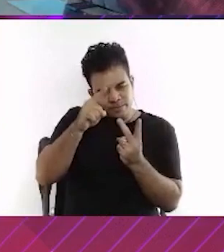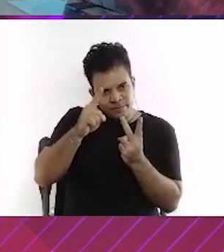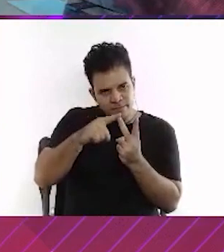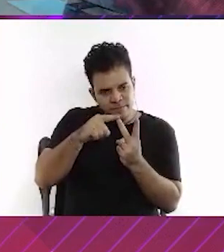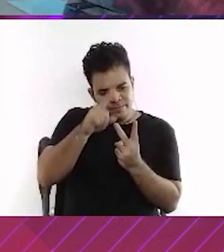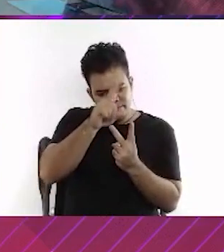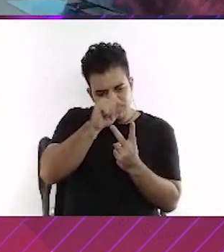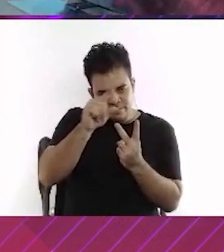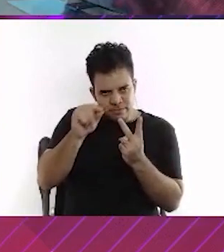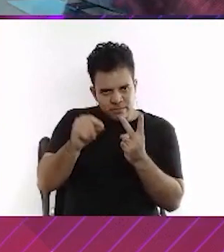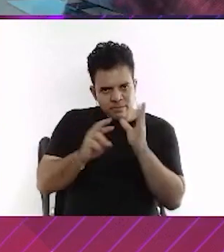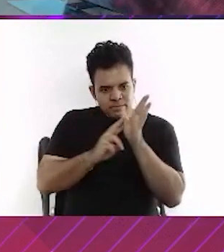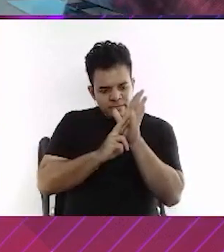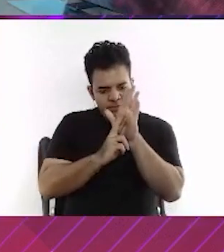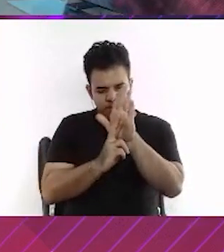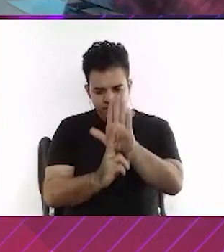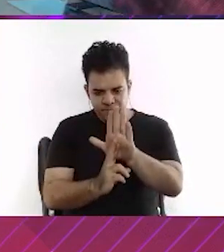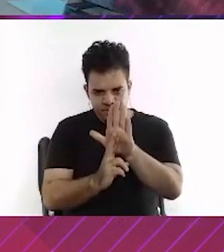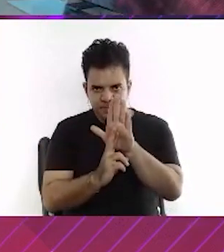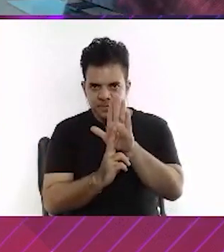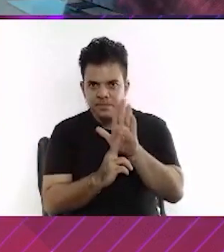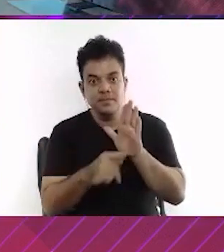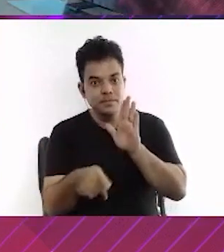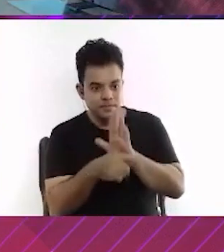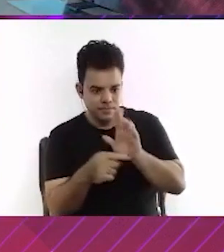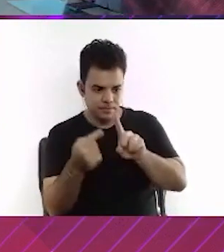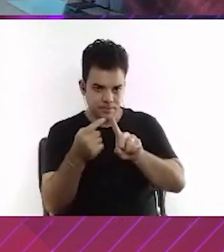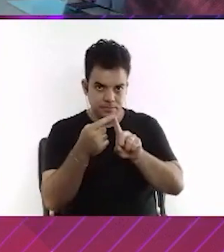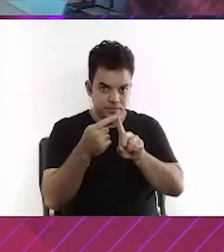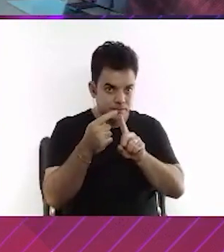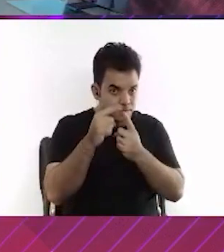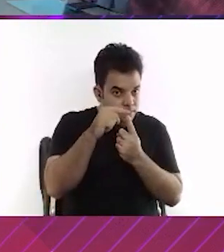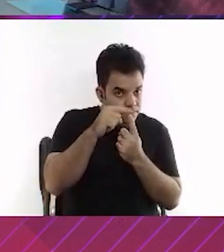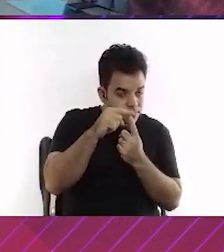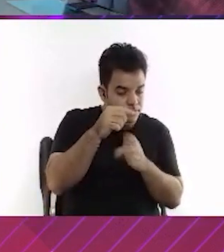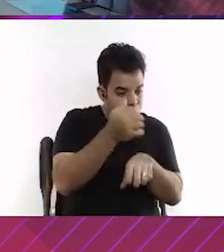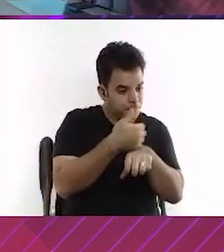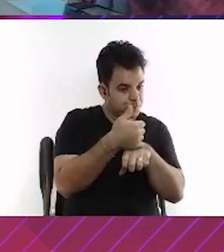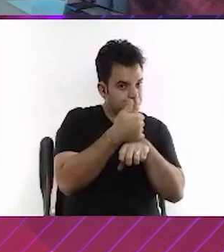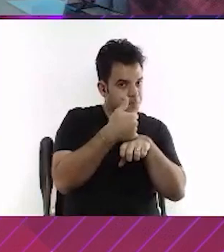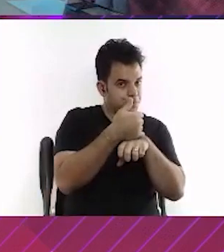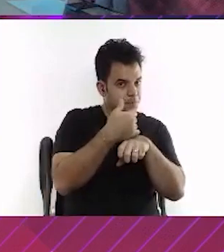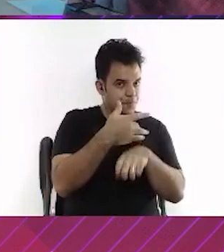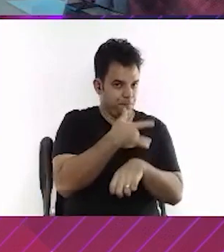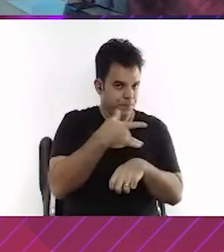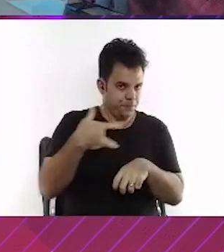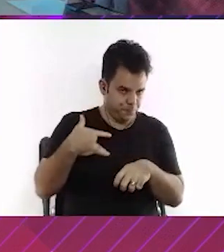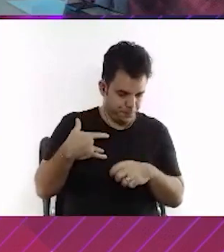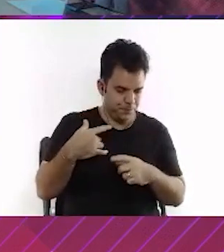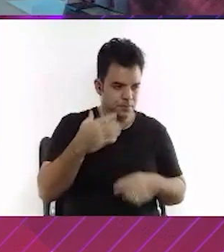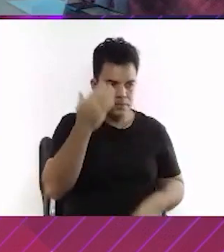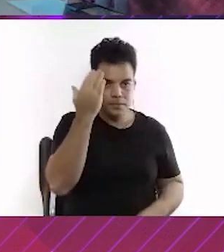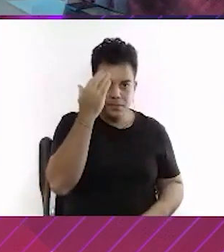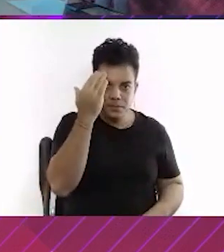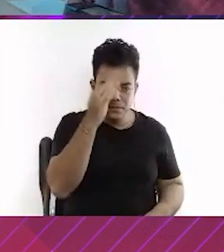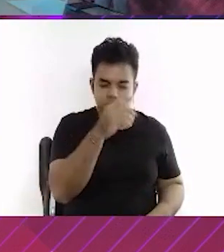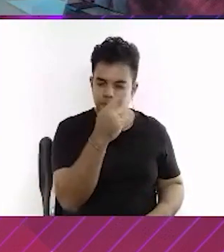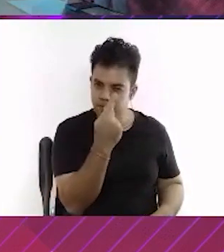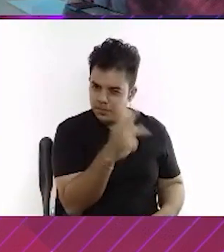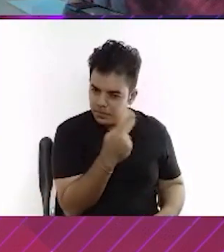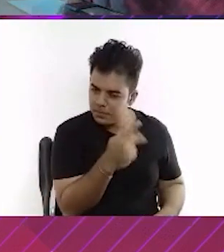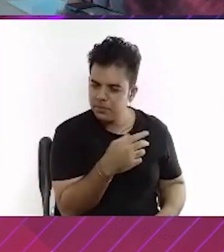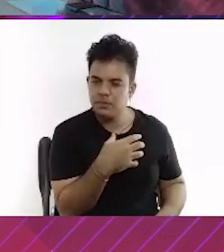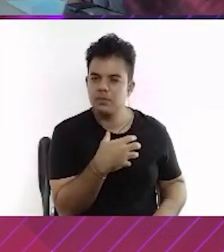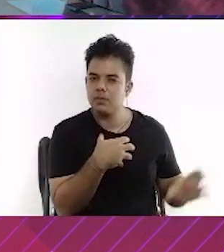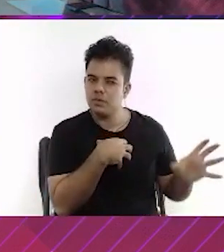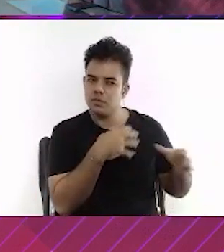como uma representação de um profissional de saúde, que foi nessa perspectiva que a gente fez, né, de entender um pouco as dores do profissional de